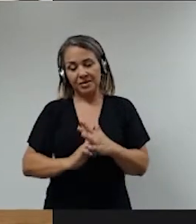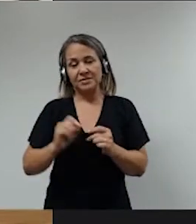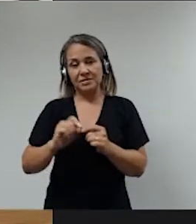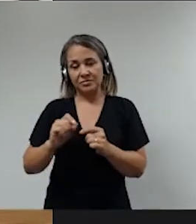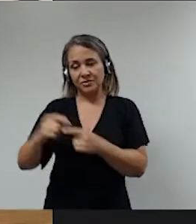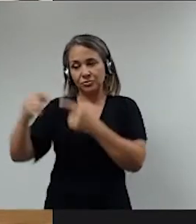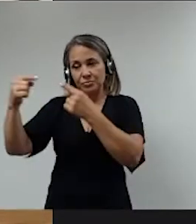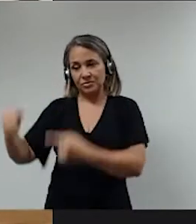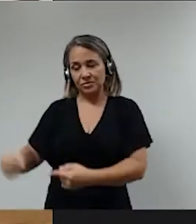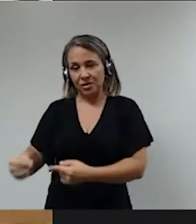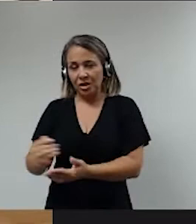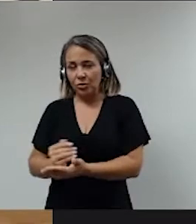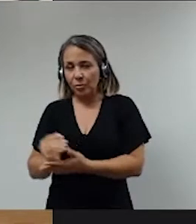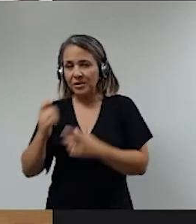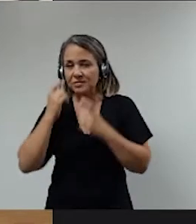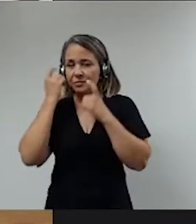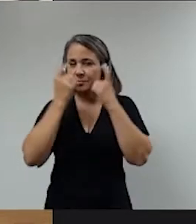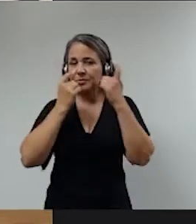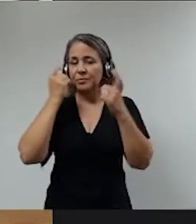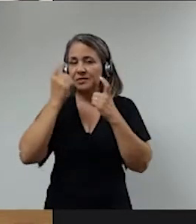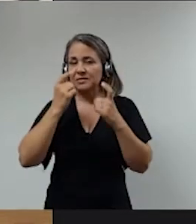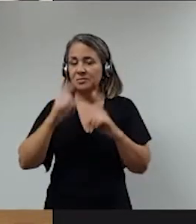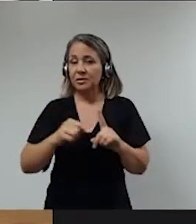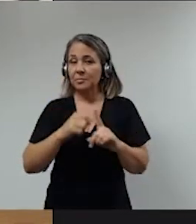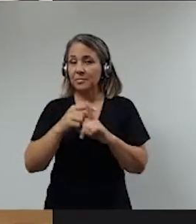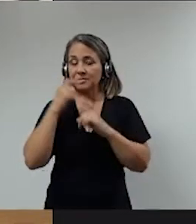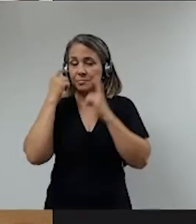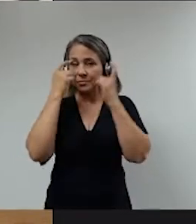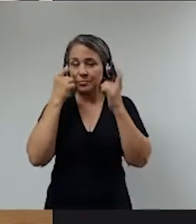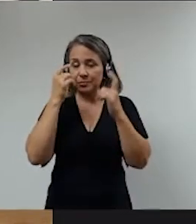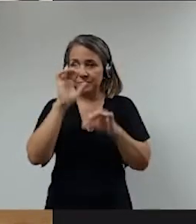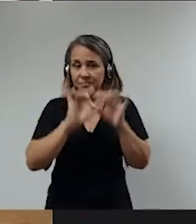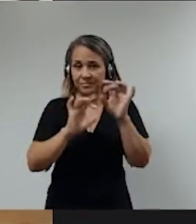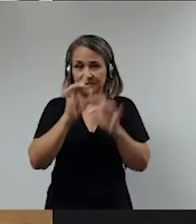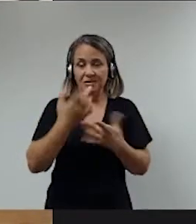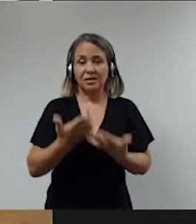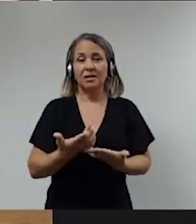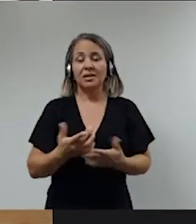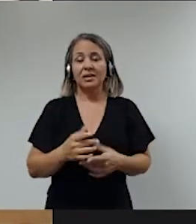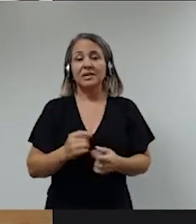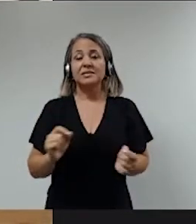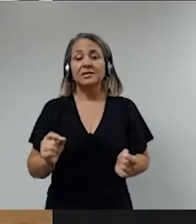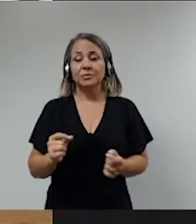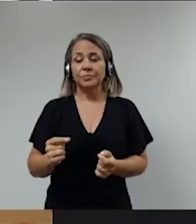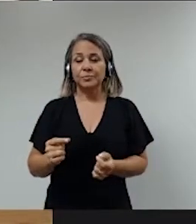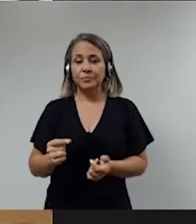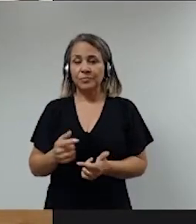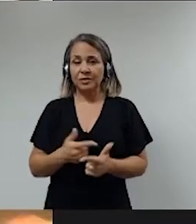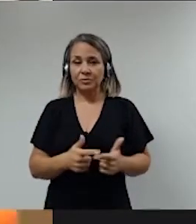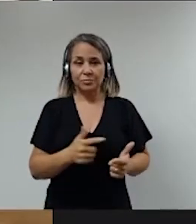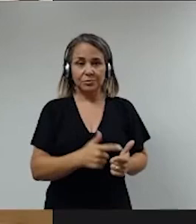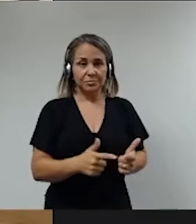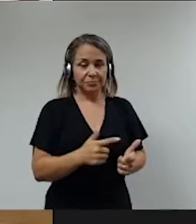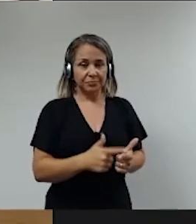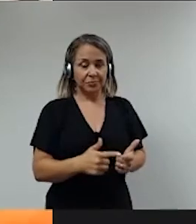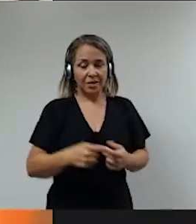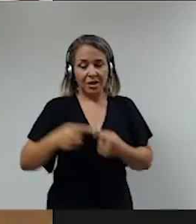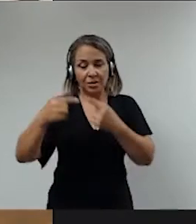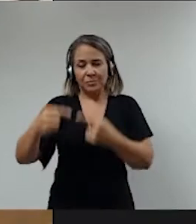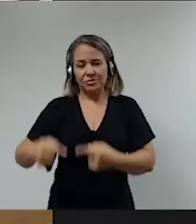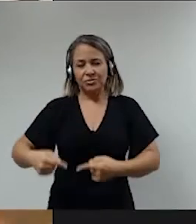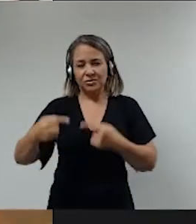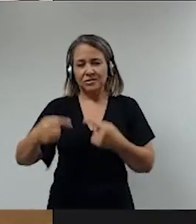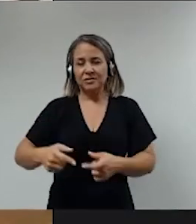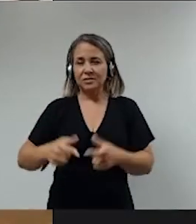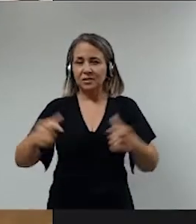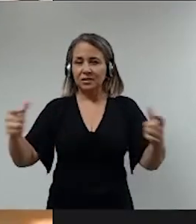nos traz uma preocupação. A que mais nos preocupa, especialmente, são aquelas condutas colusivas. E aí uma discussão enorme, assim, a